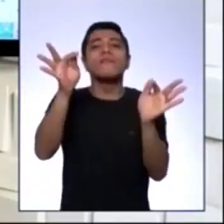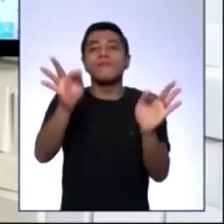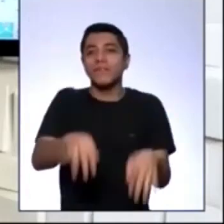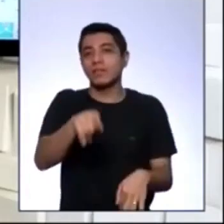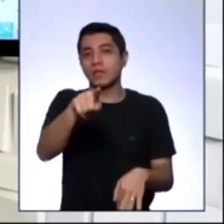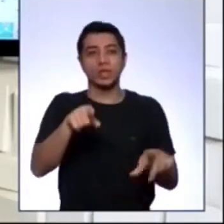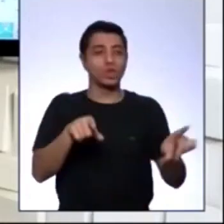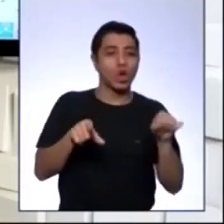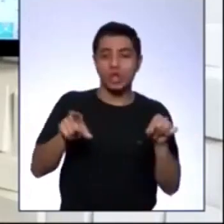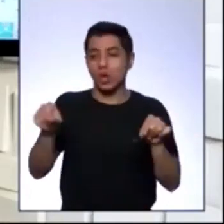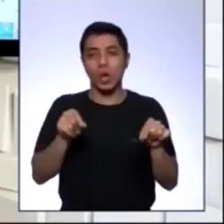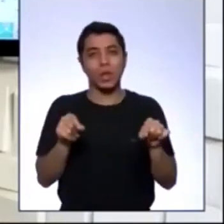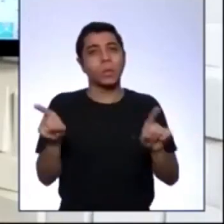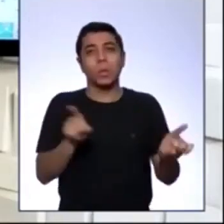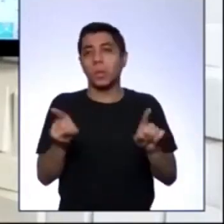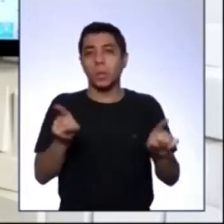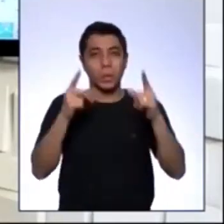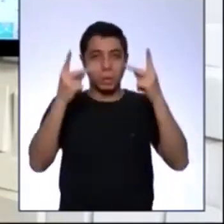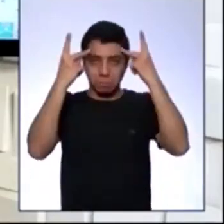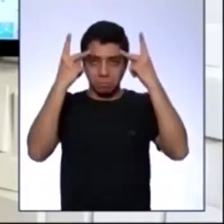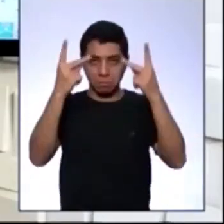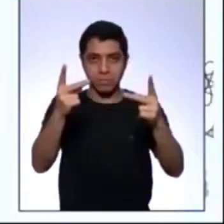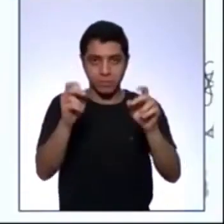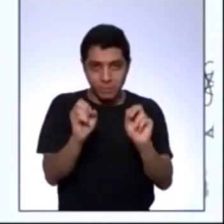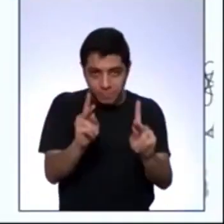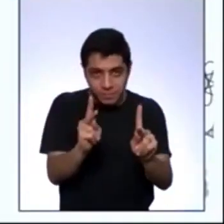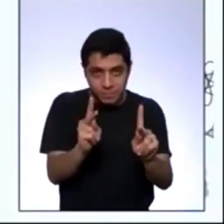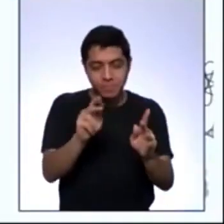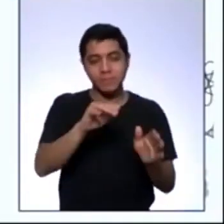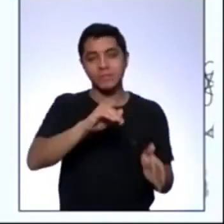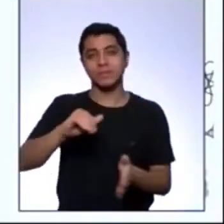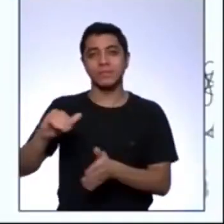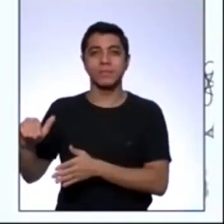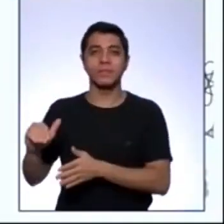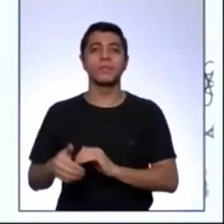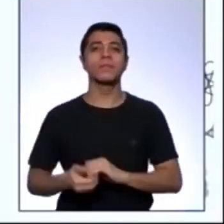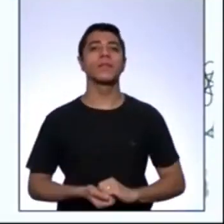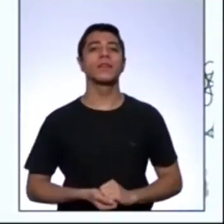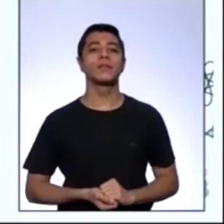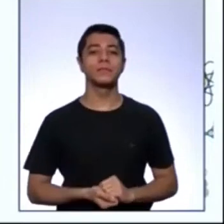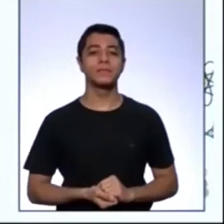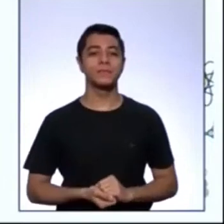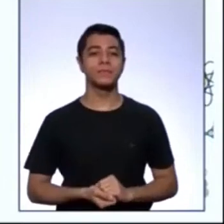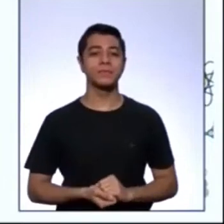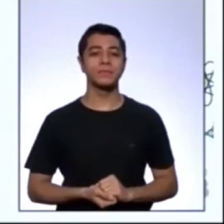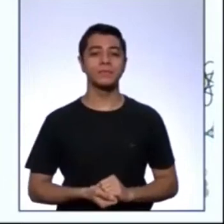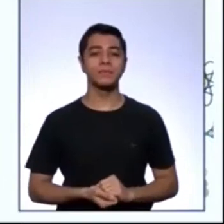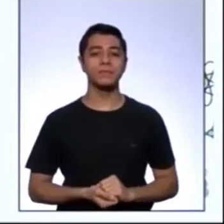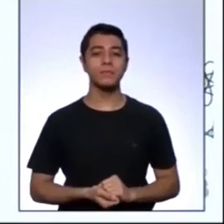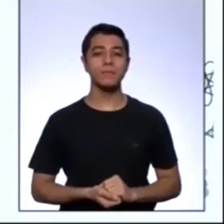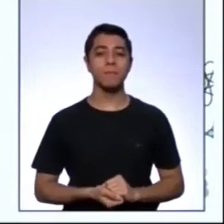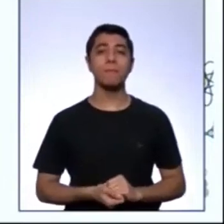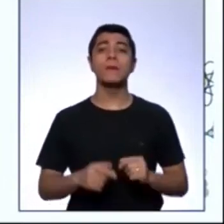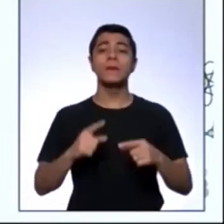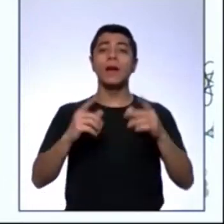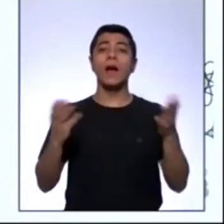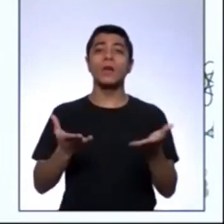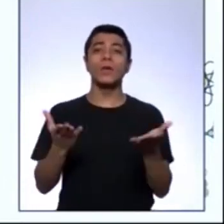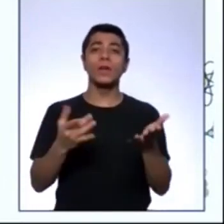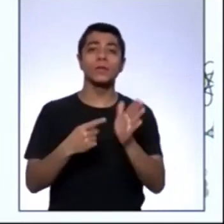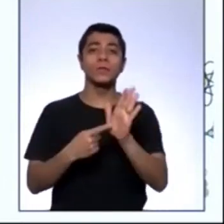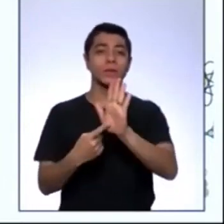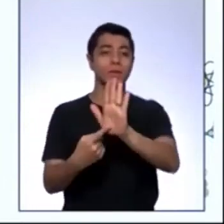Grand Olha o próximo Eusébio e ainda temos 80 alunos só que agora eu mudei